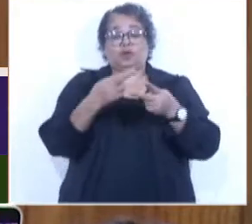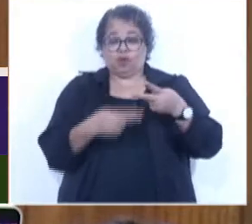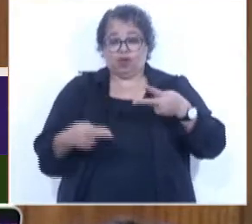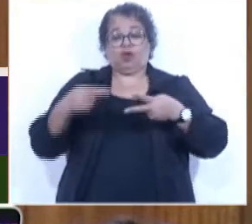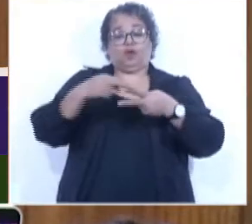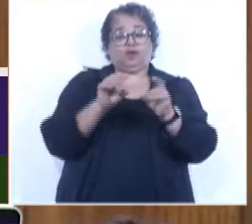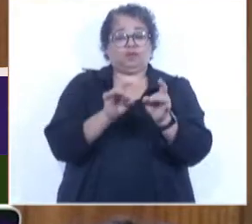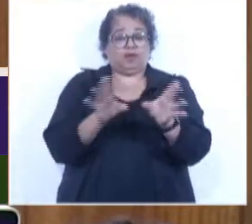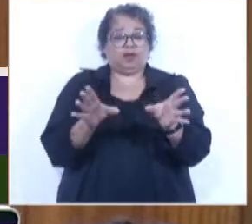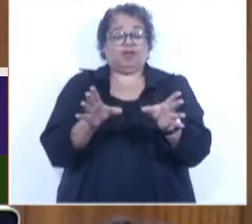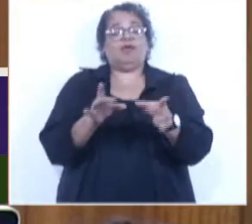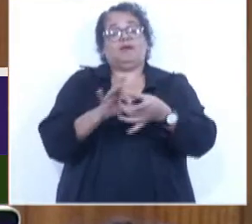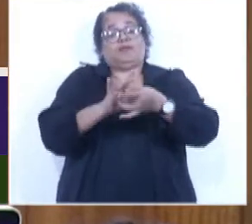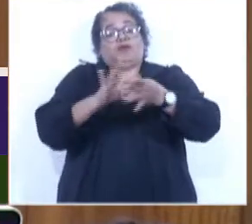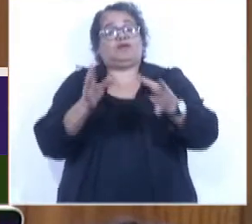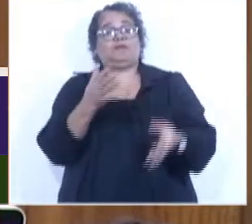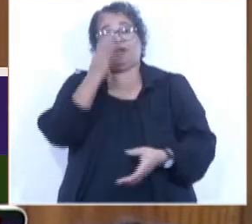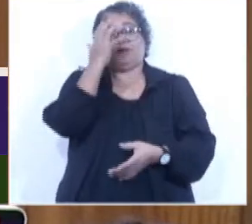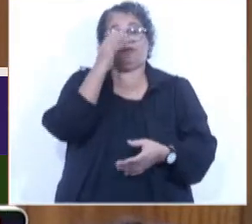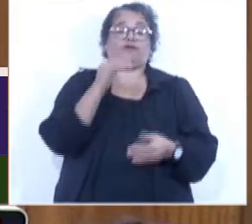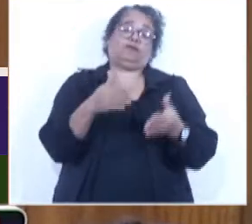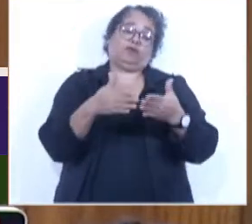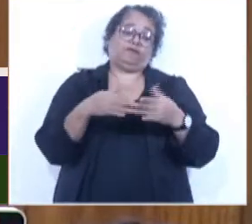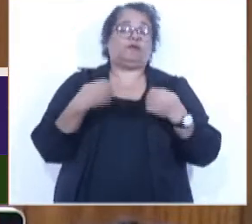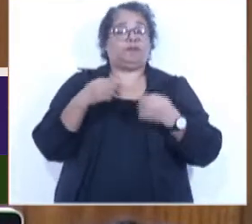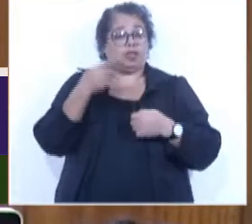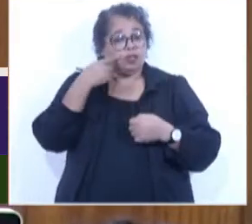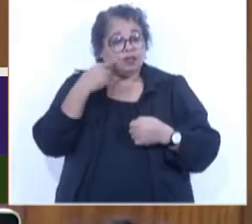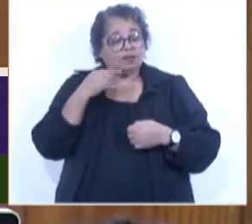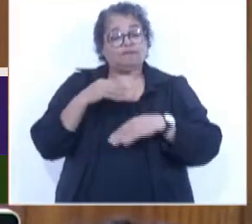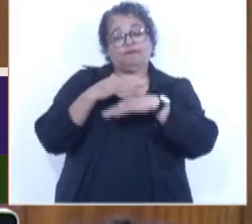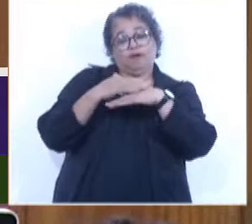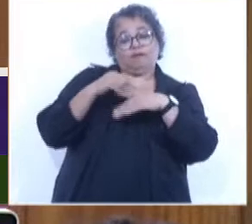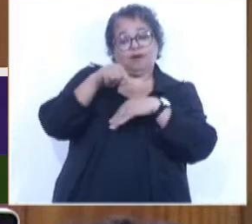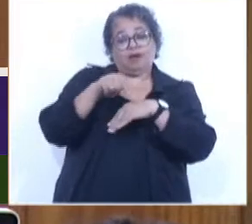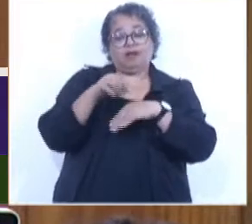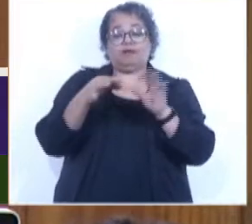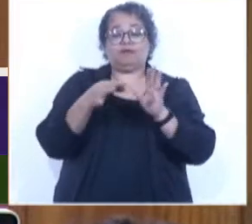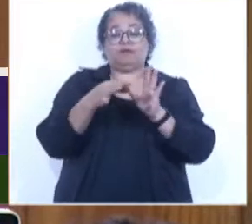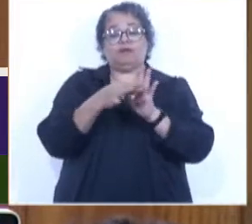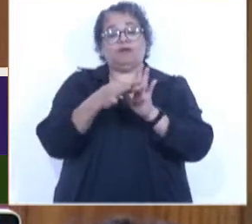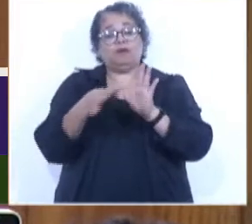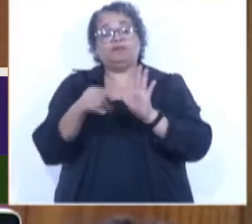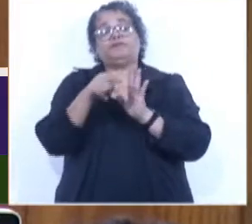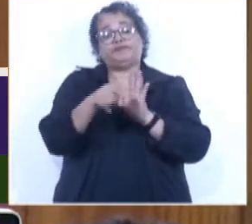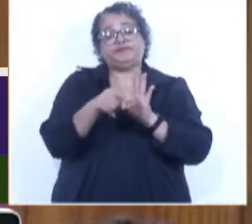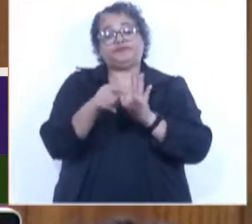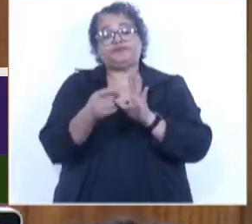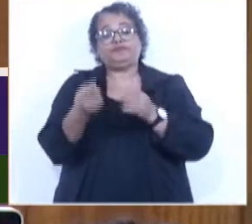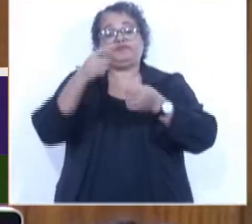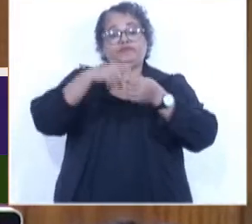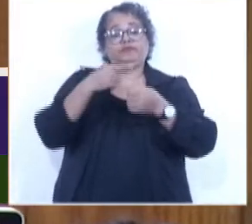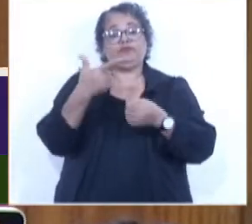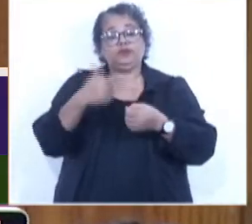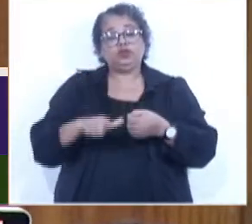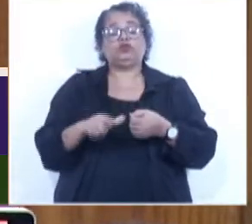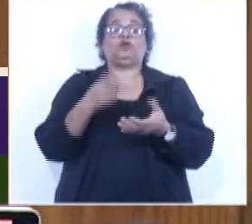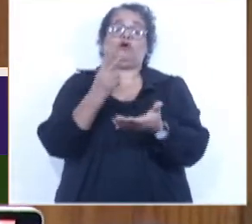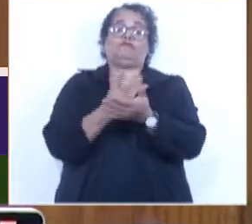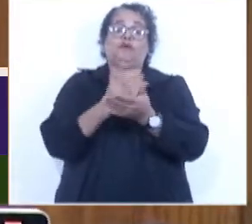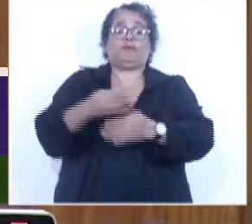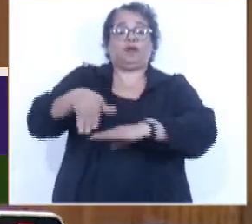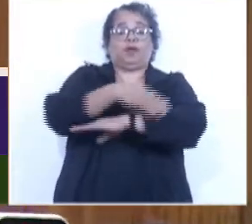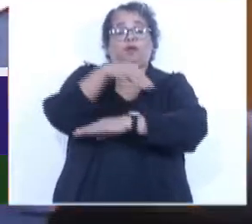feito mas que por favor seja analisado com muito carinho essa opção de voltar para o senhor Eduardo que é uma Avenida Comercial um